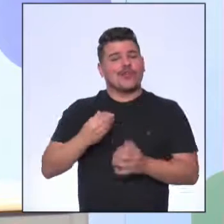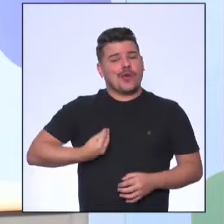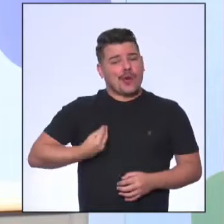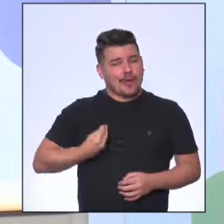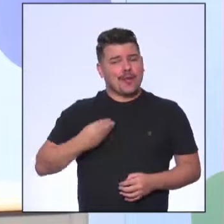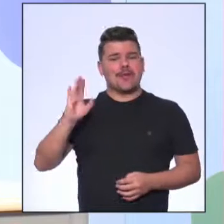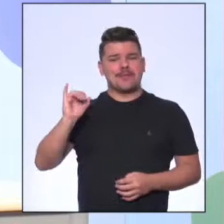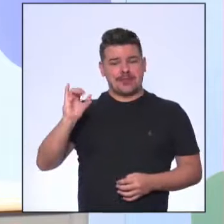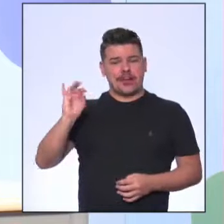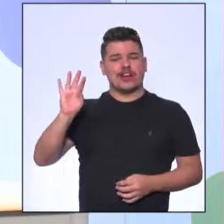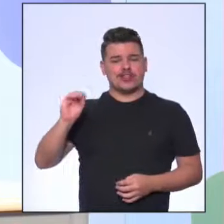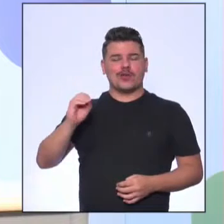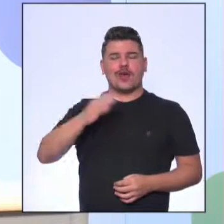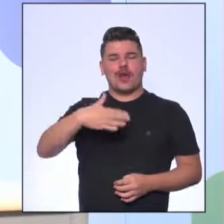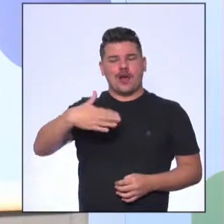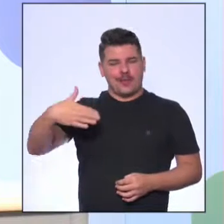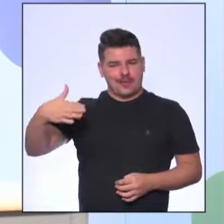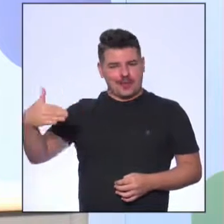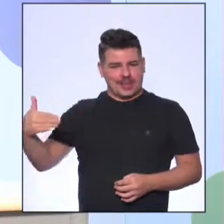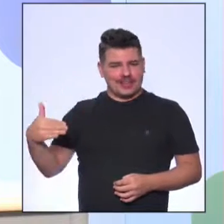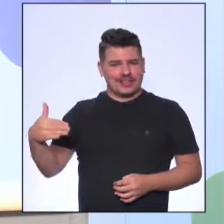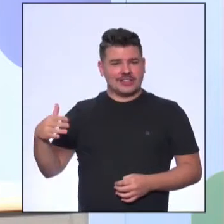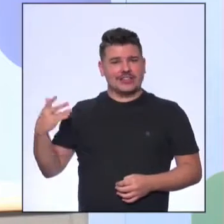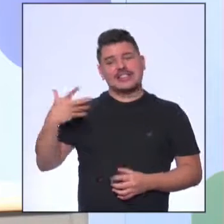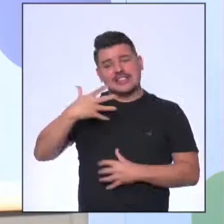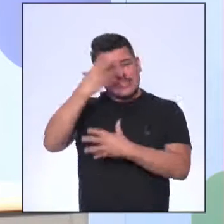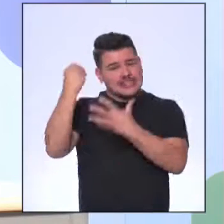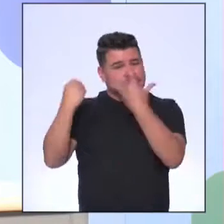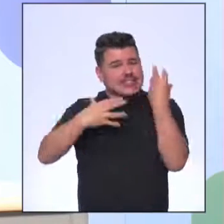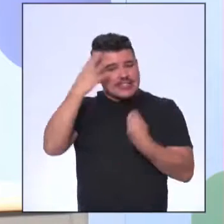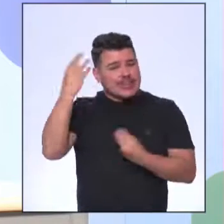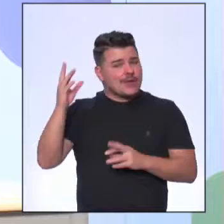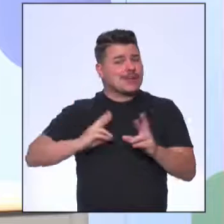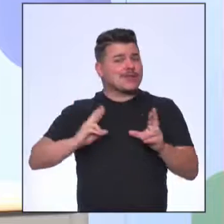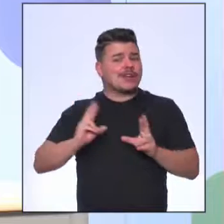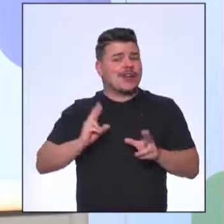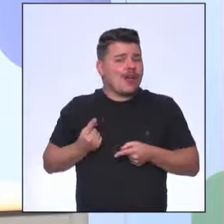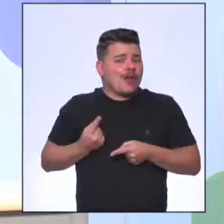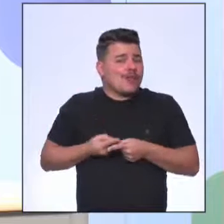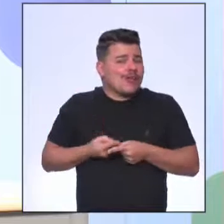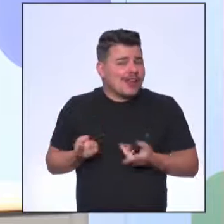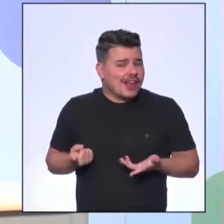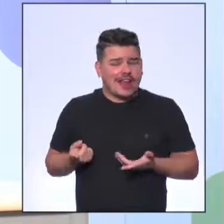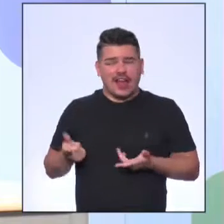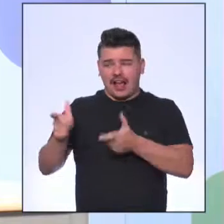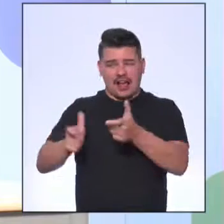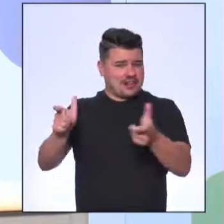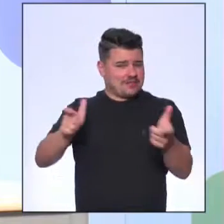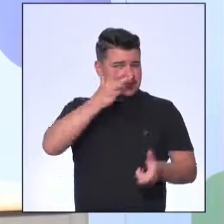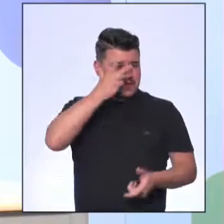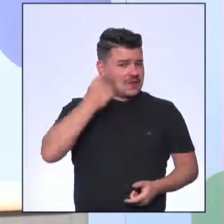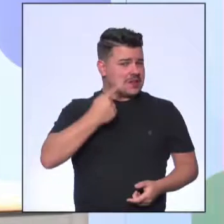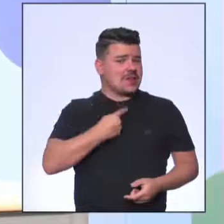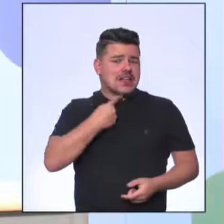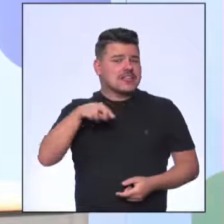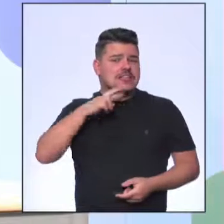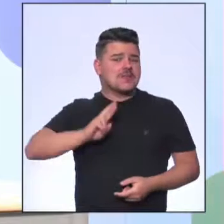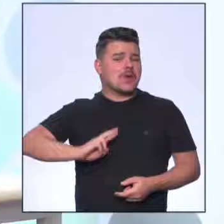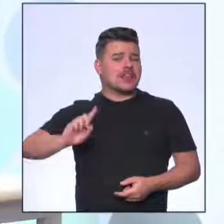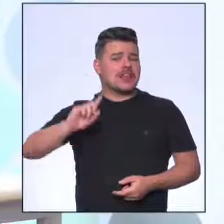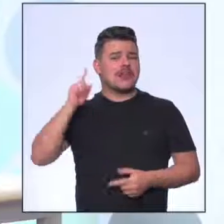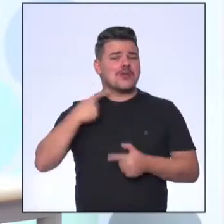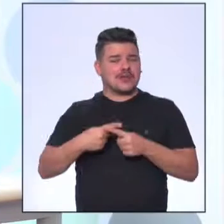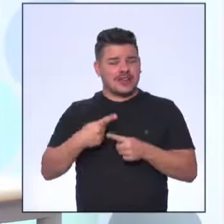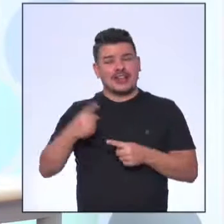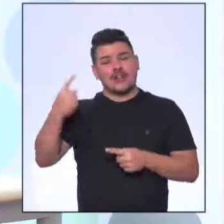sim, reflete um ecossistema. Só esqueceram de responder o porquê. Não vi muita gente respondendo aqui, não. Então,